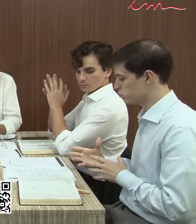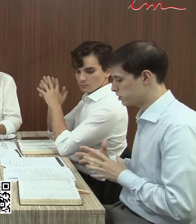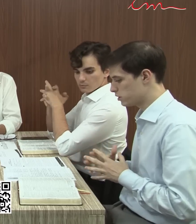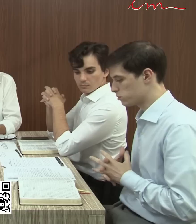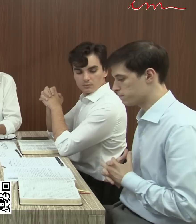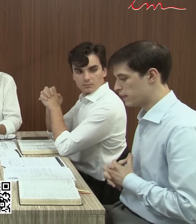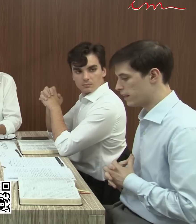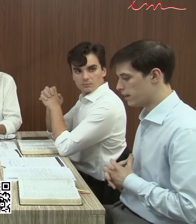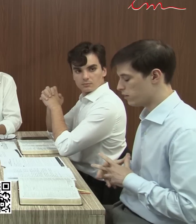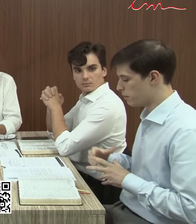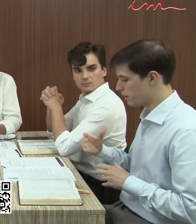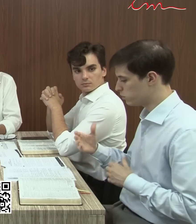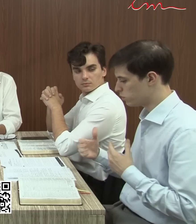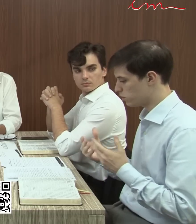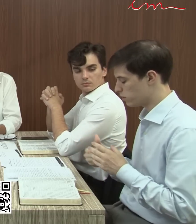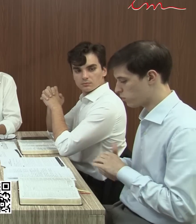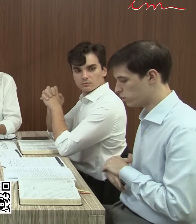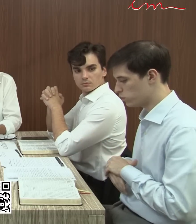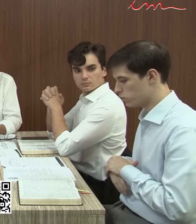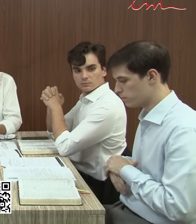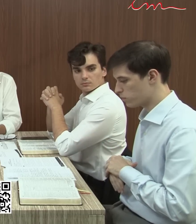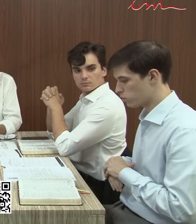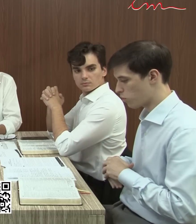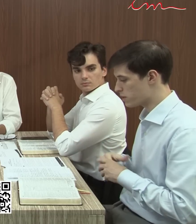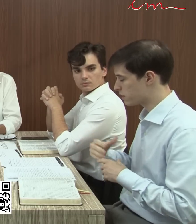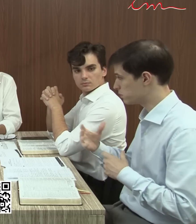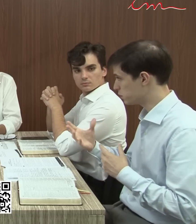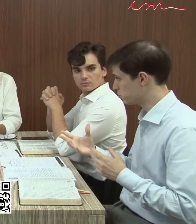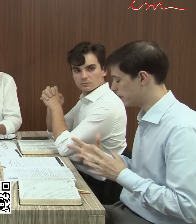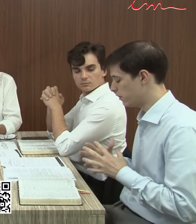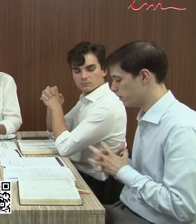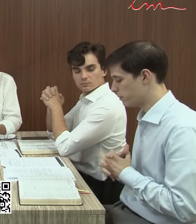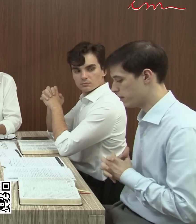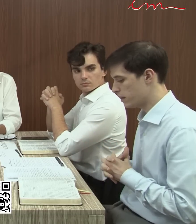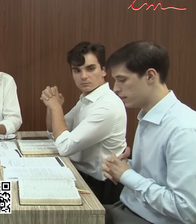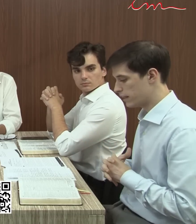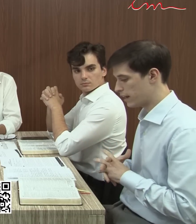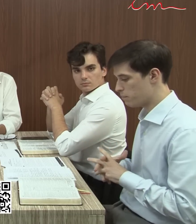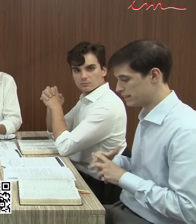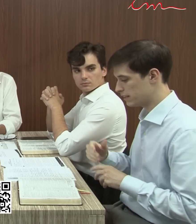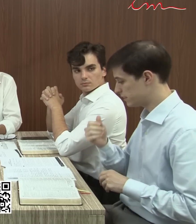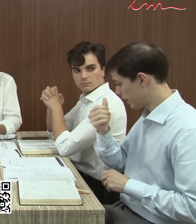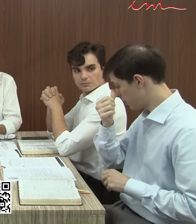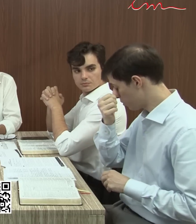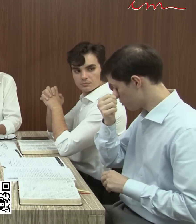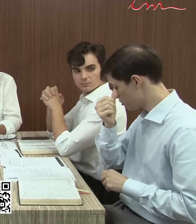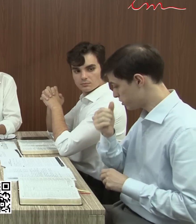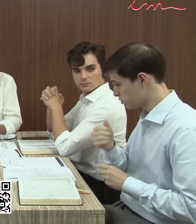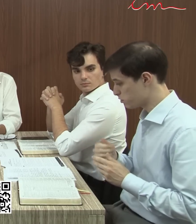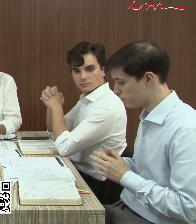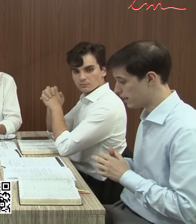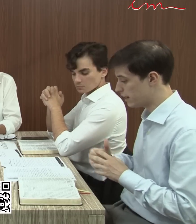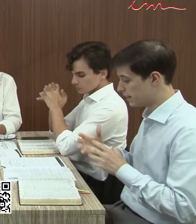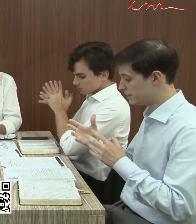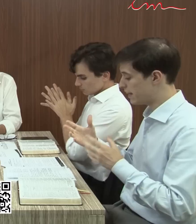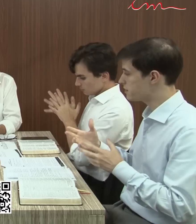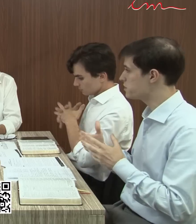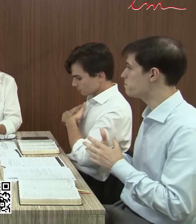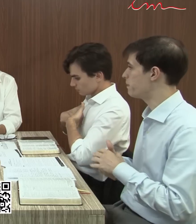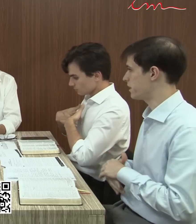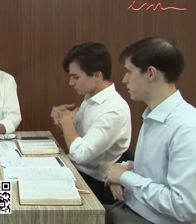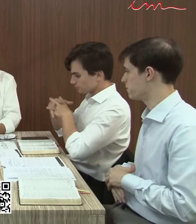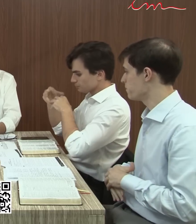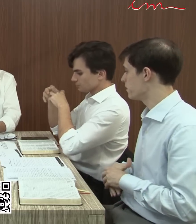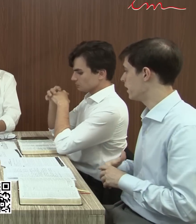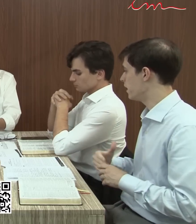E junto disso, lembrando quando começamos a estudar, eu lembrei daquela passagem de Zaqueu que o Senhor Jesus fala,